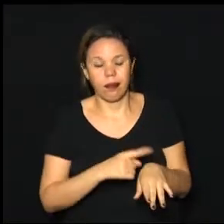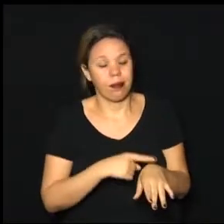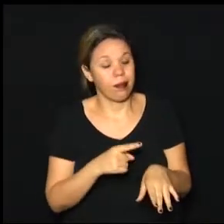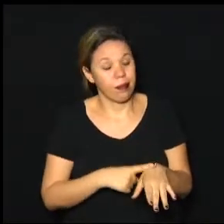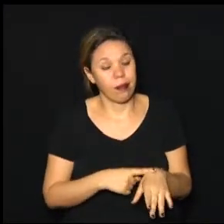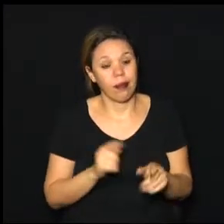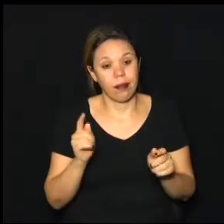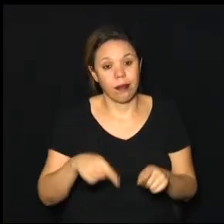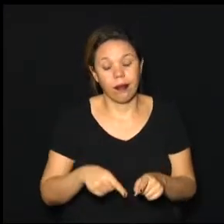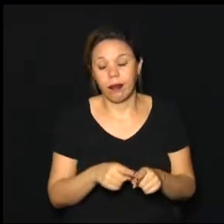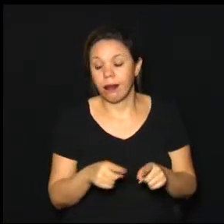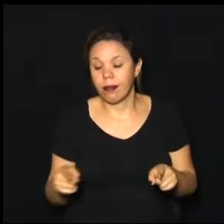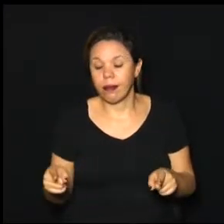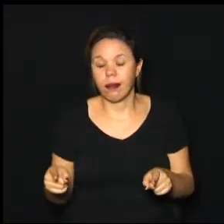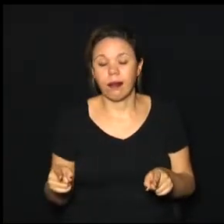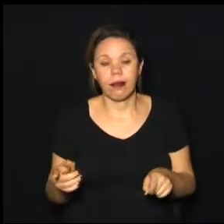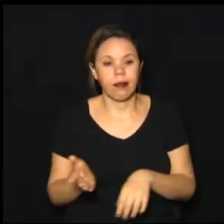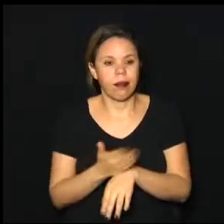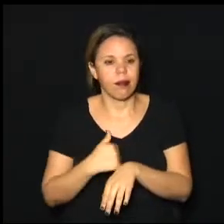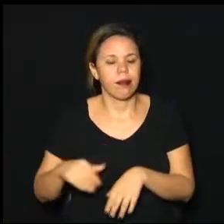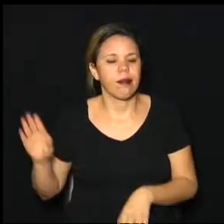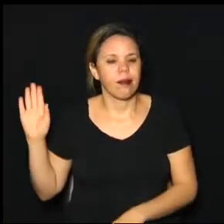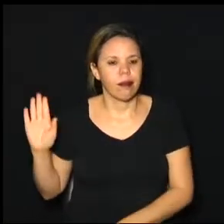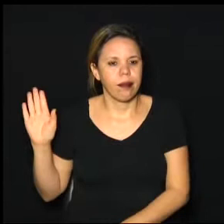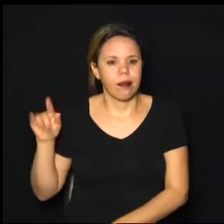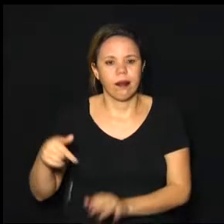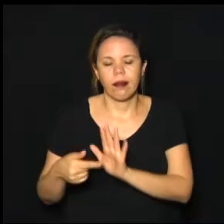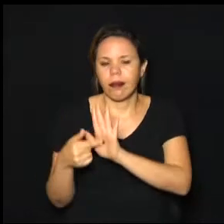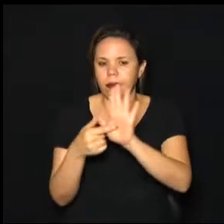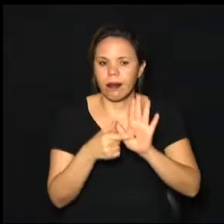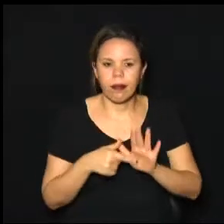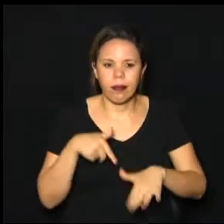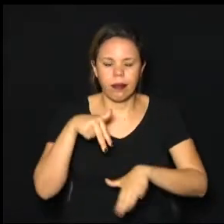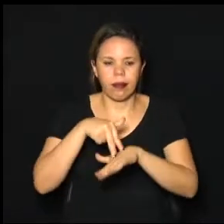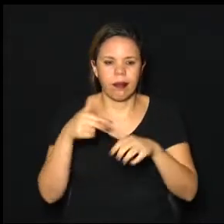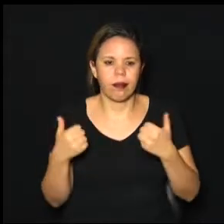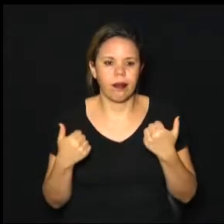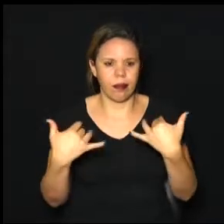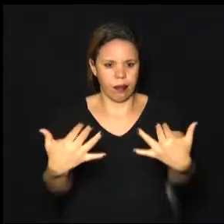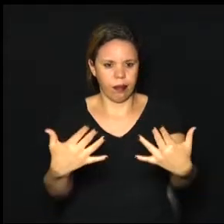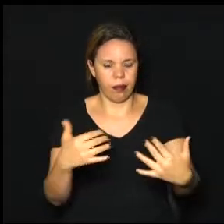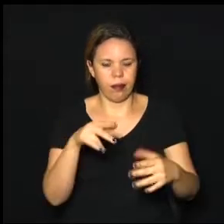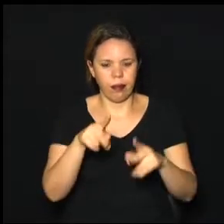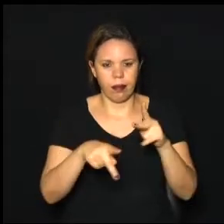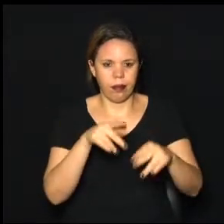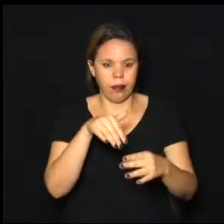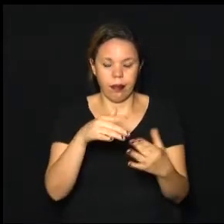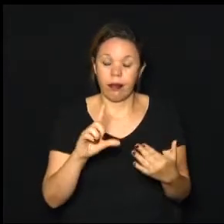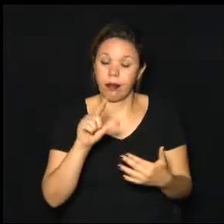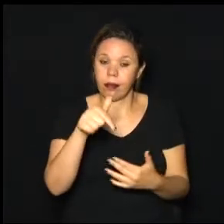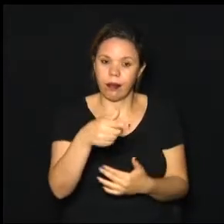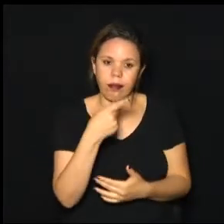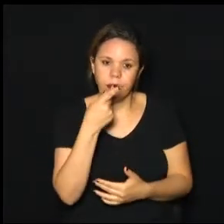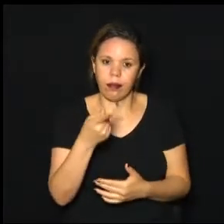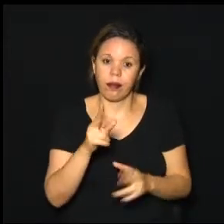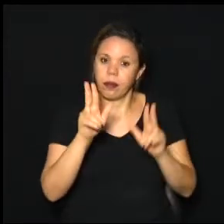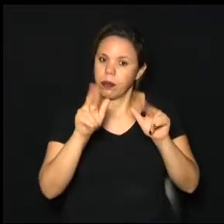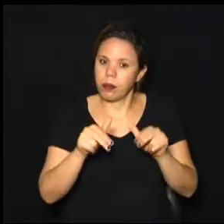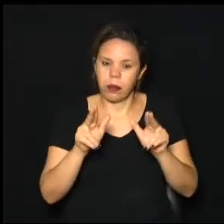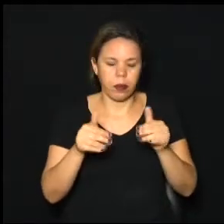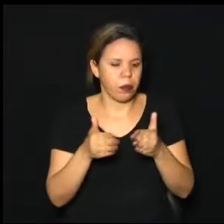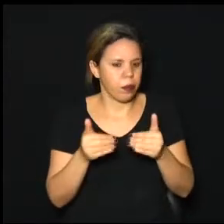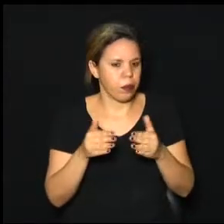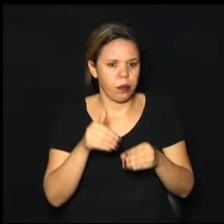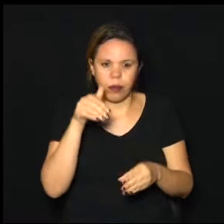que é esse período de pré-campanha, para se mostrar para o seu pretenso eleitor. Mas eu repito, nunca